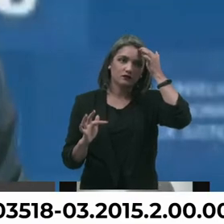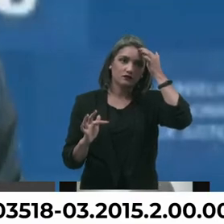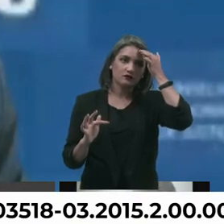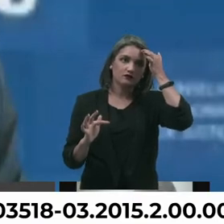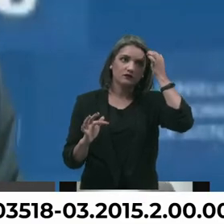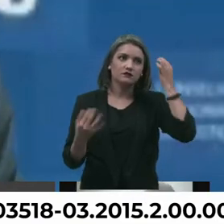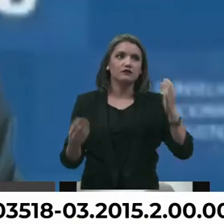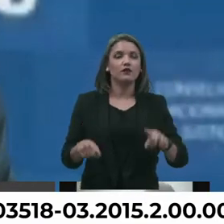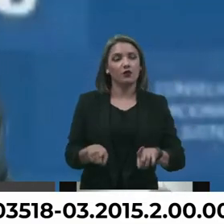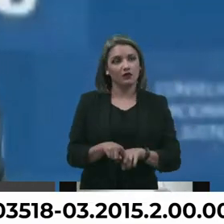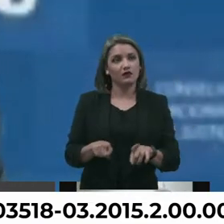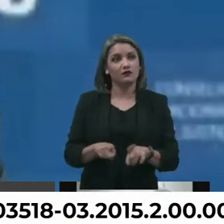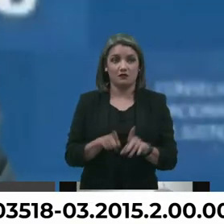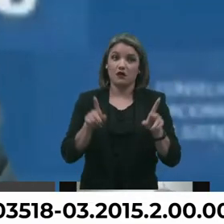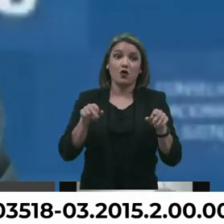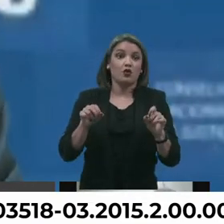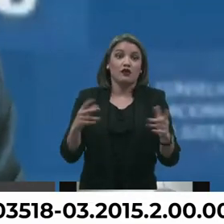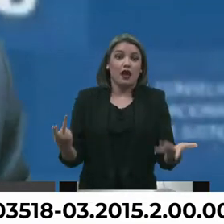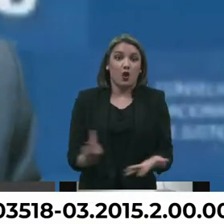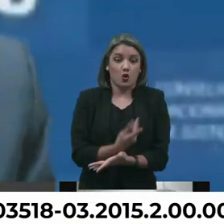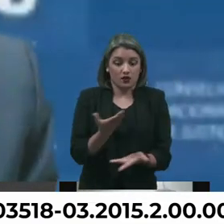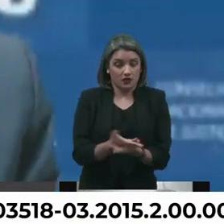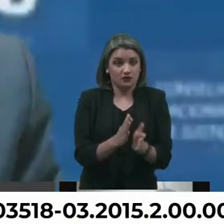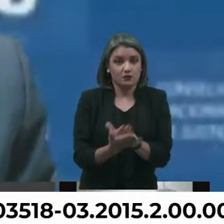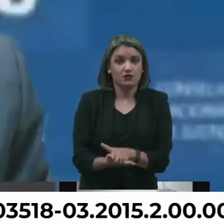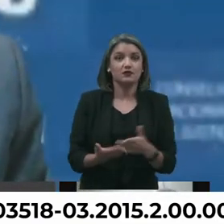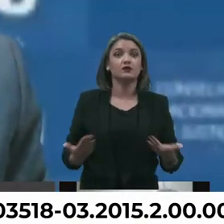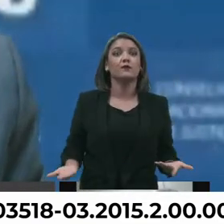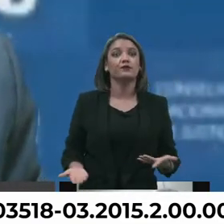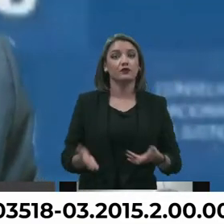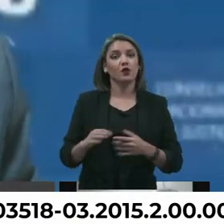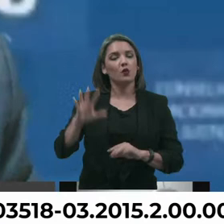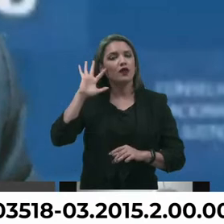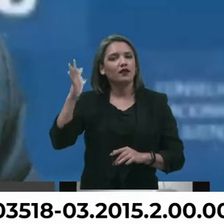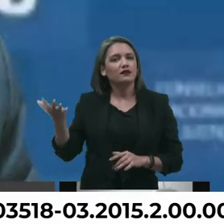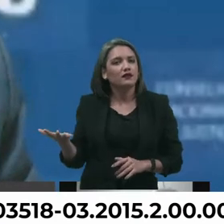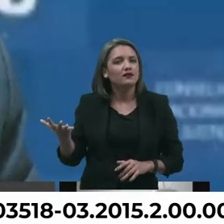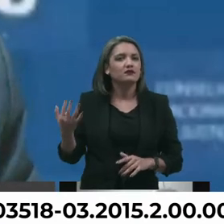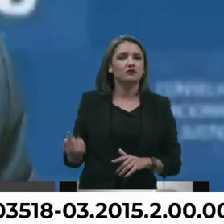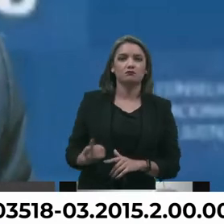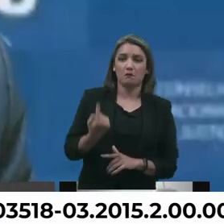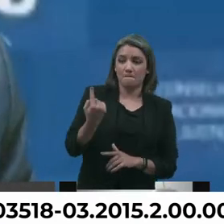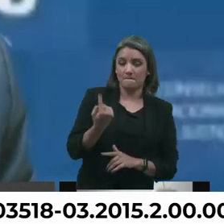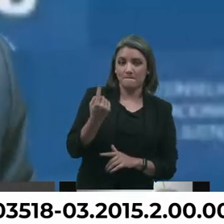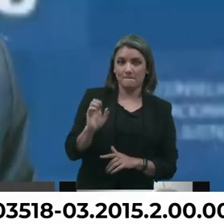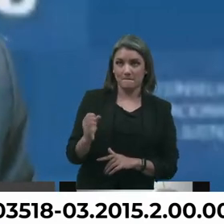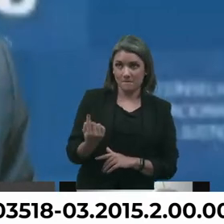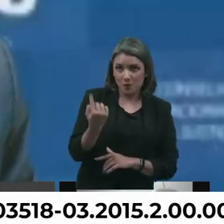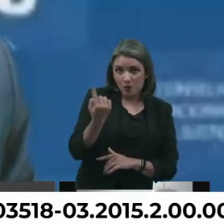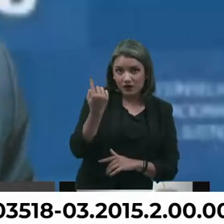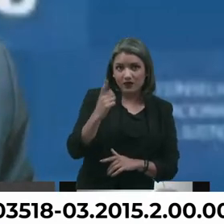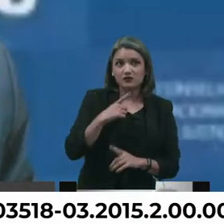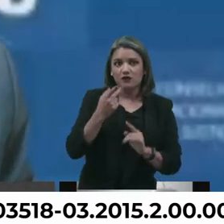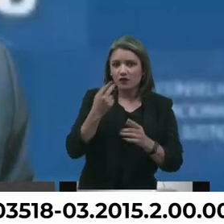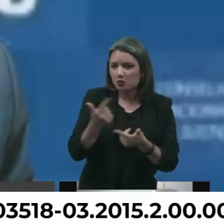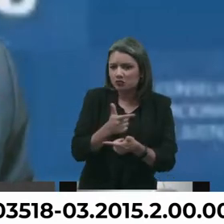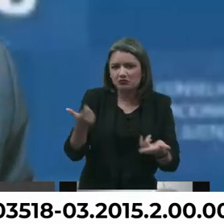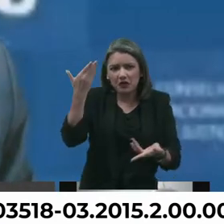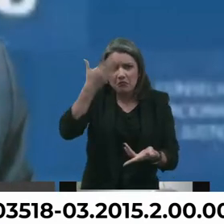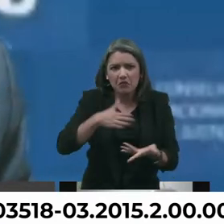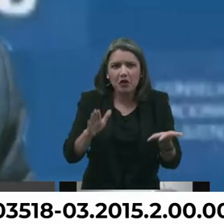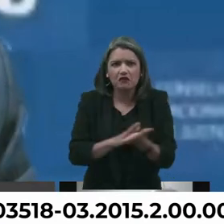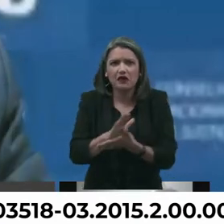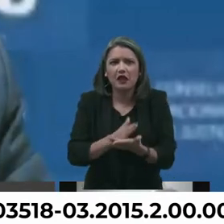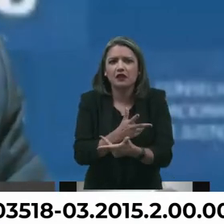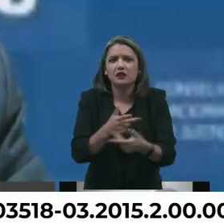coaduna com a verificada nos autos. Como demonstrado na decisão monocrática, inexistiam elementos concretos e provas suficientes para ensejar